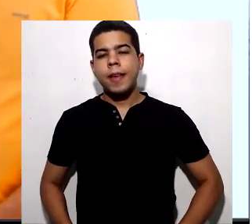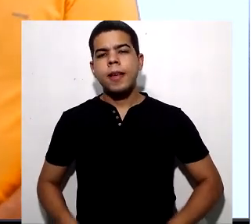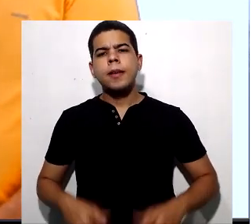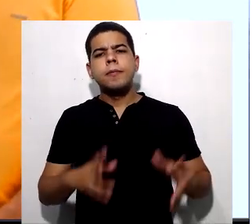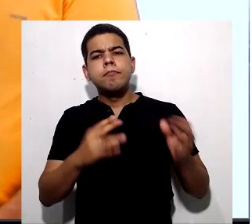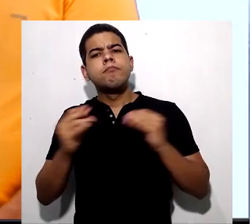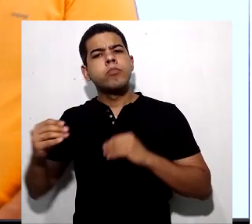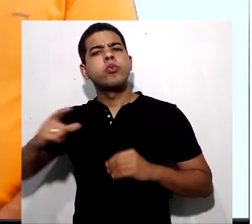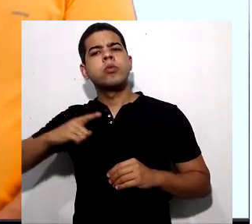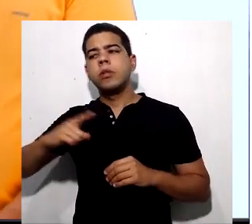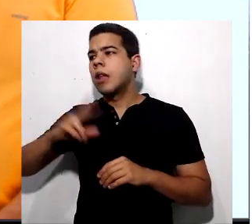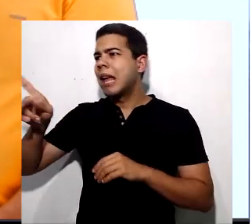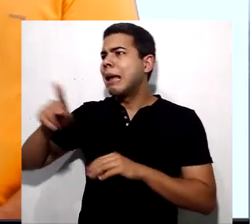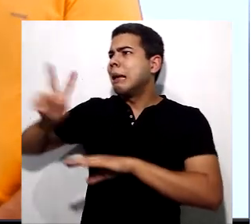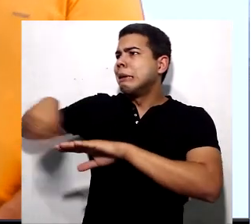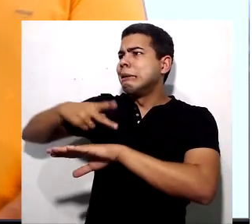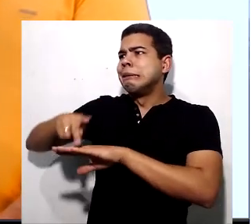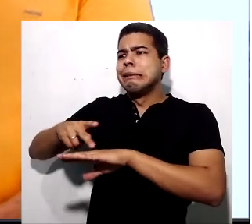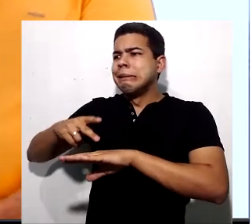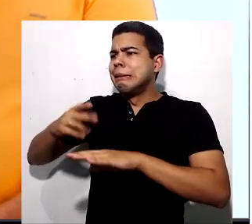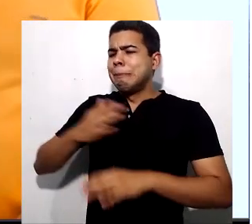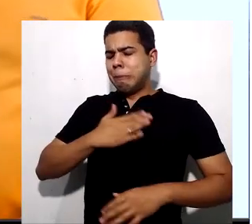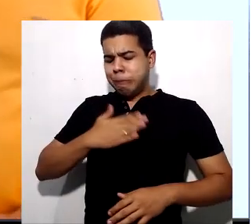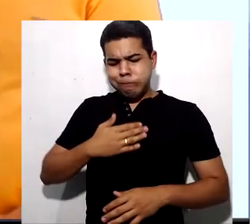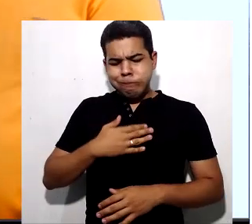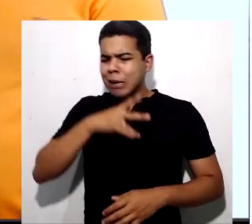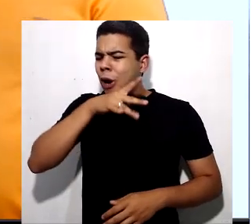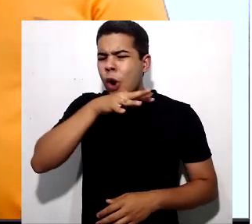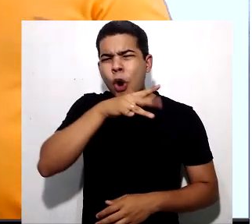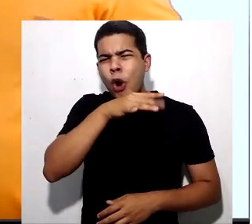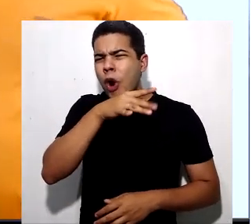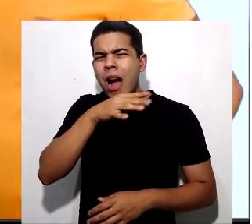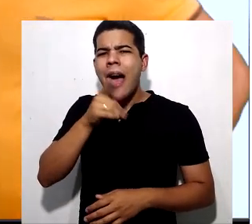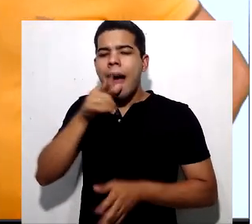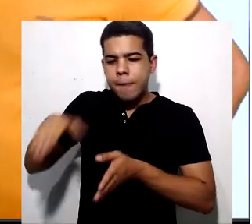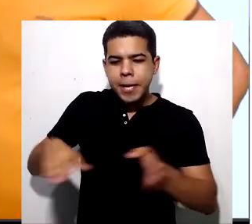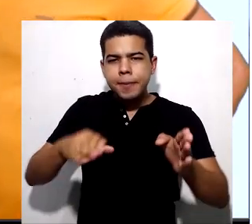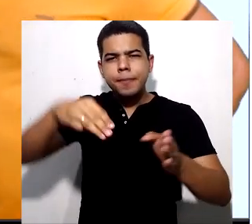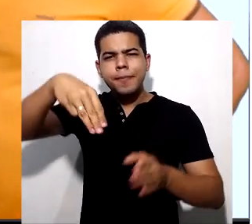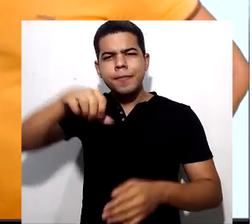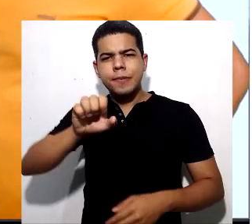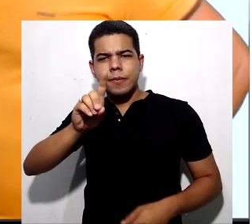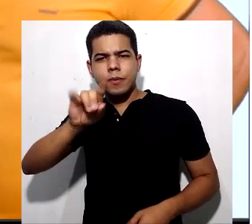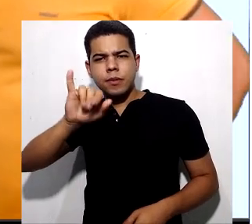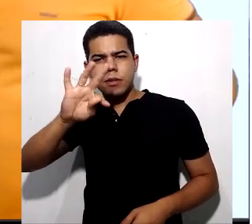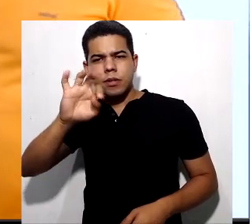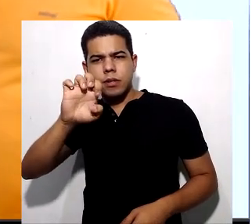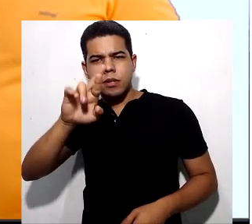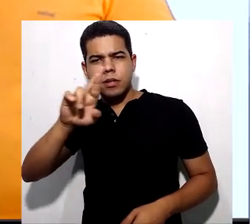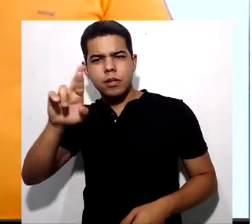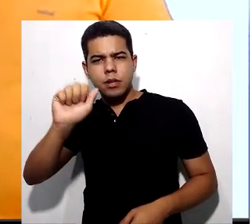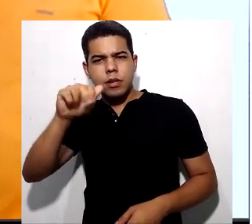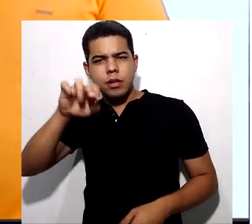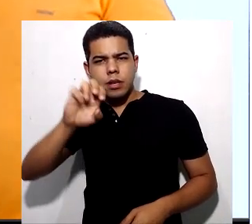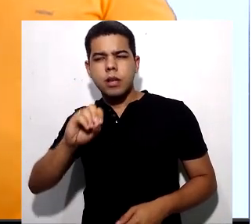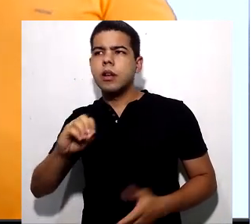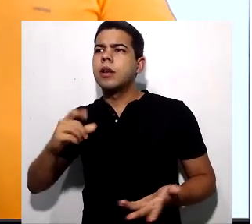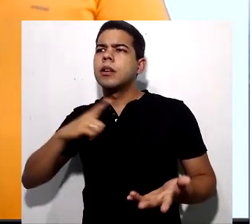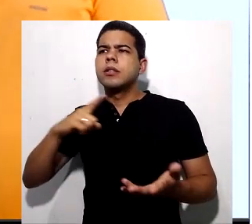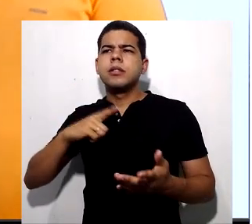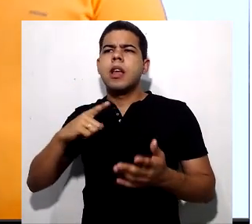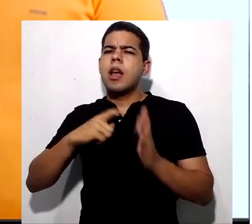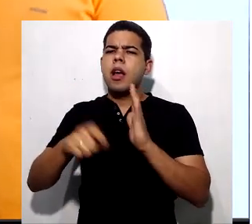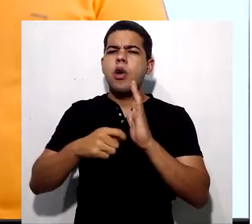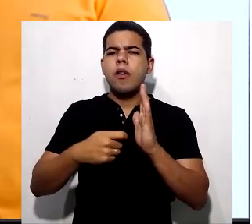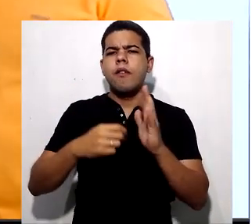aqueles que fogem de sua terra, que passam pelo mar Mediterrâneo. Clarice foi uma imigrante. Tanto é que autores como Carlos Drummond de